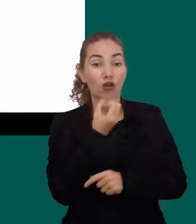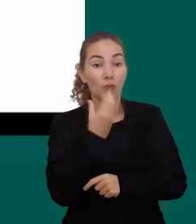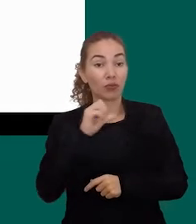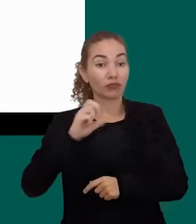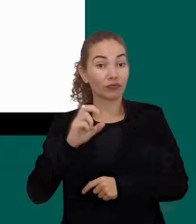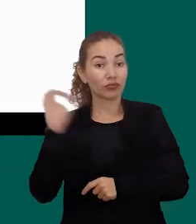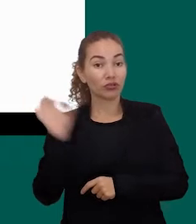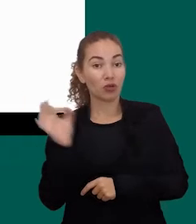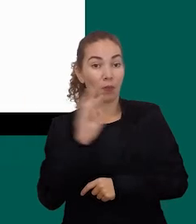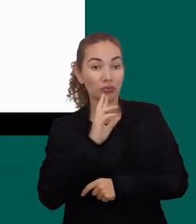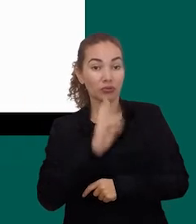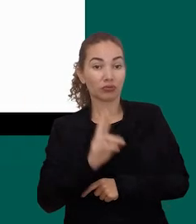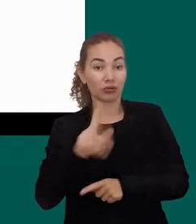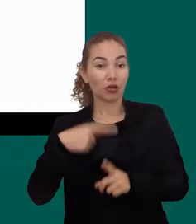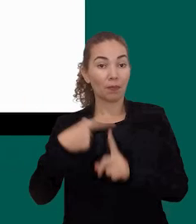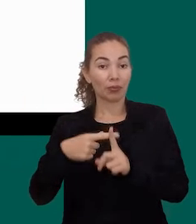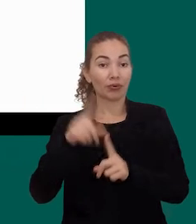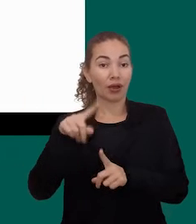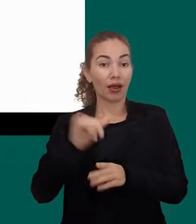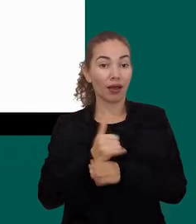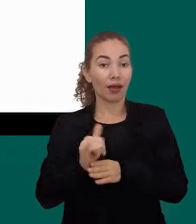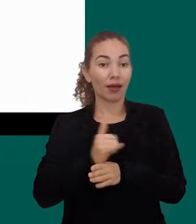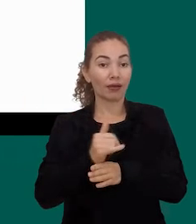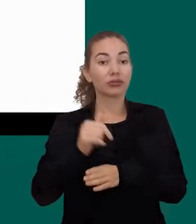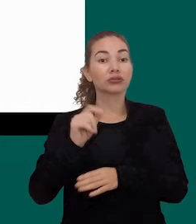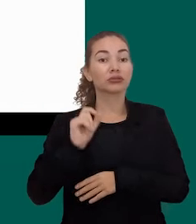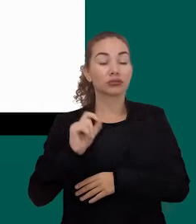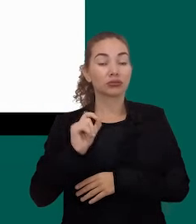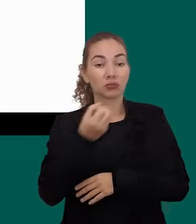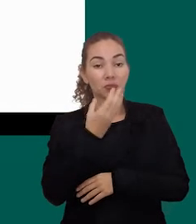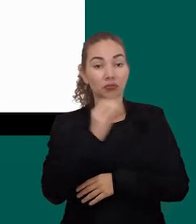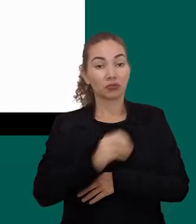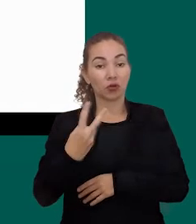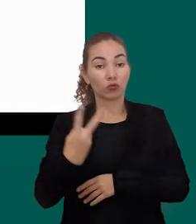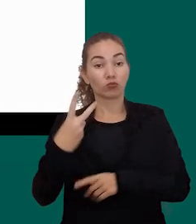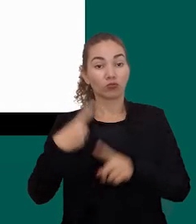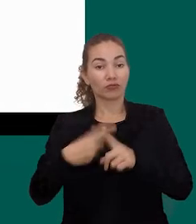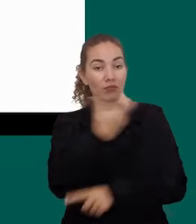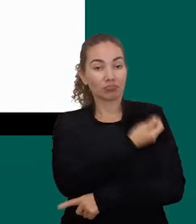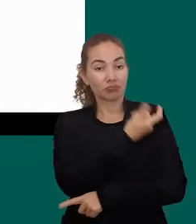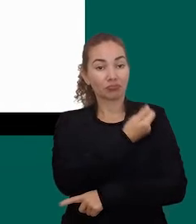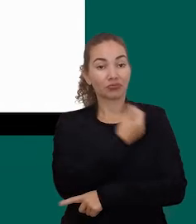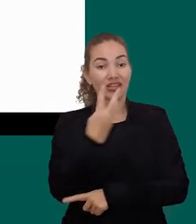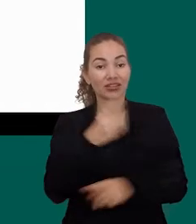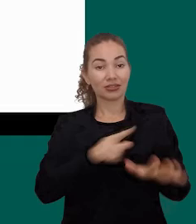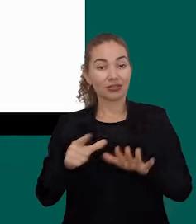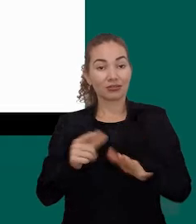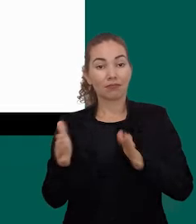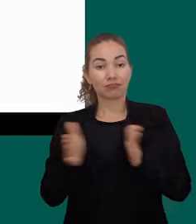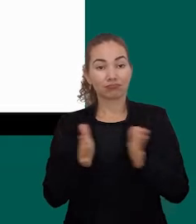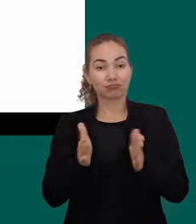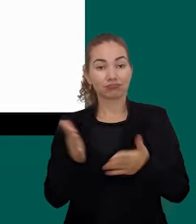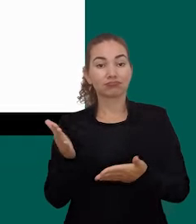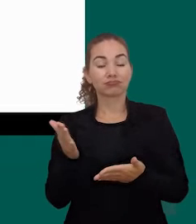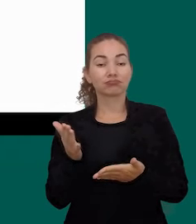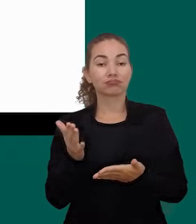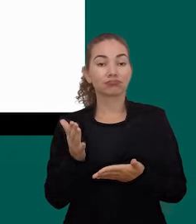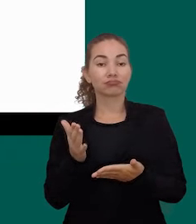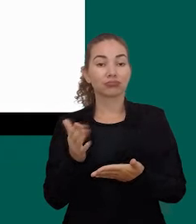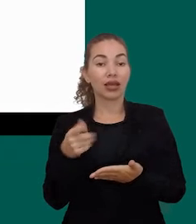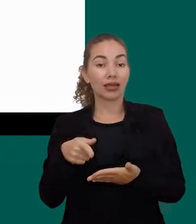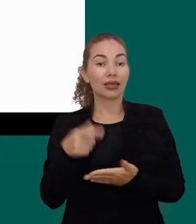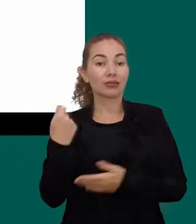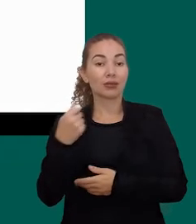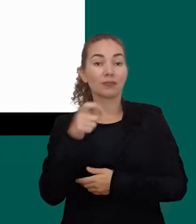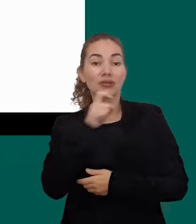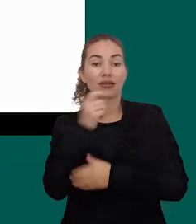95%, é estratégia de RNA mensageiro, são 2 doses, com 3 semanas de intervalo, e essa vacina precisa de